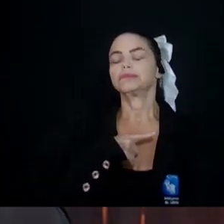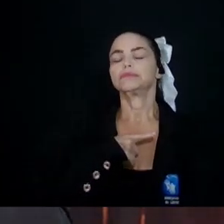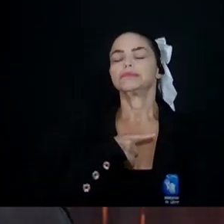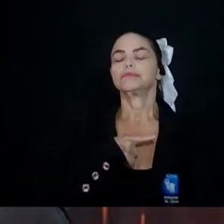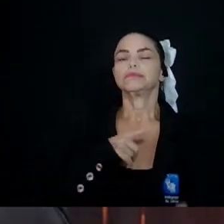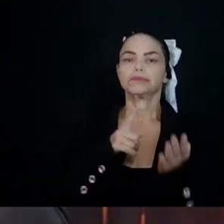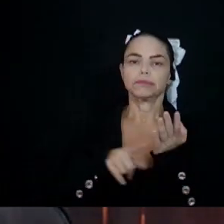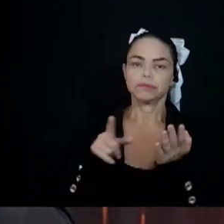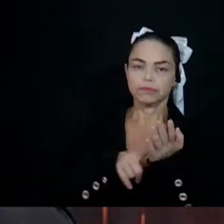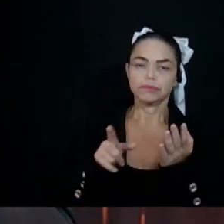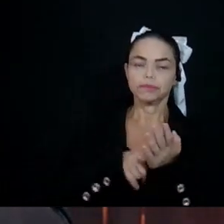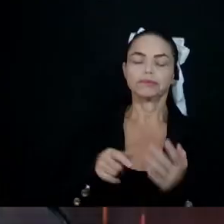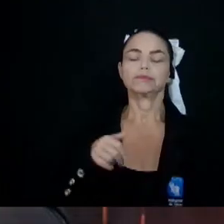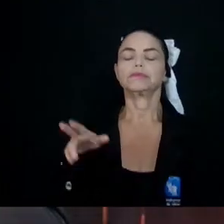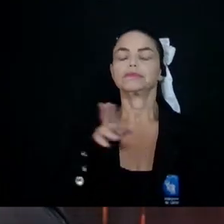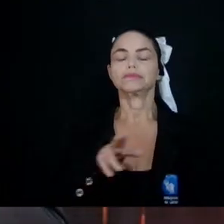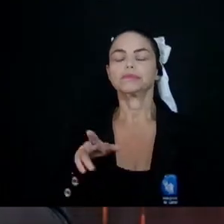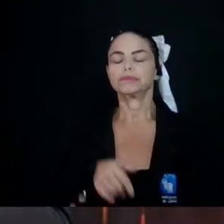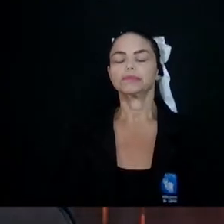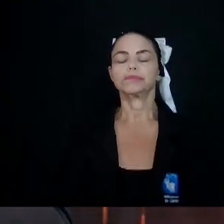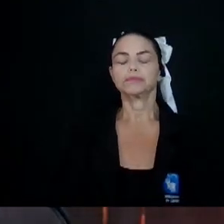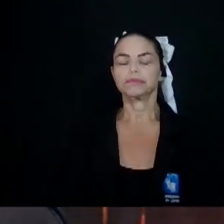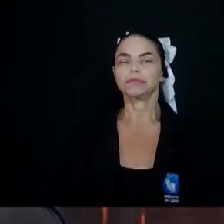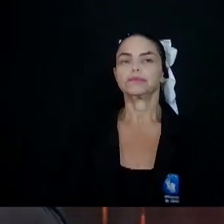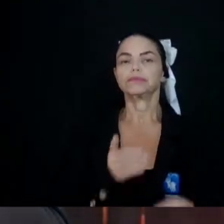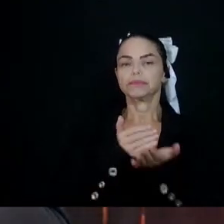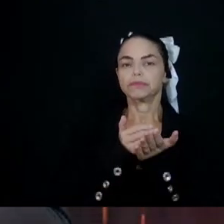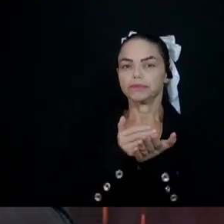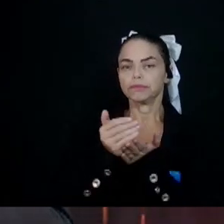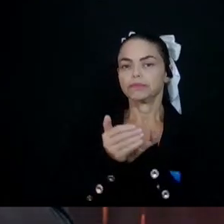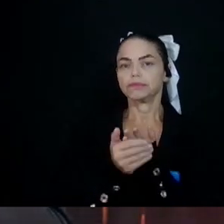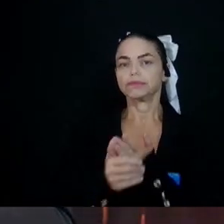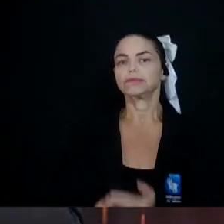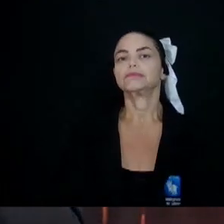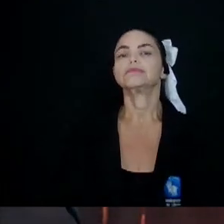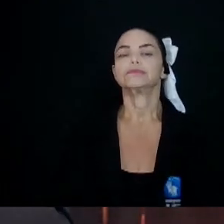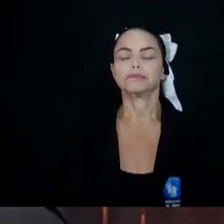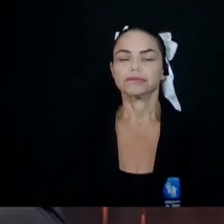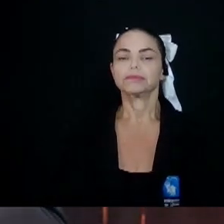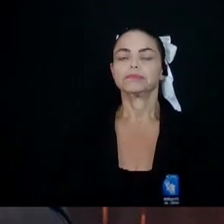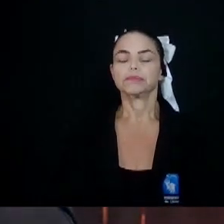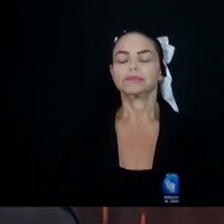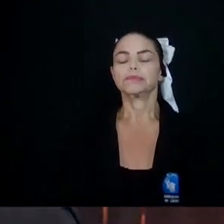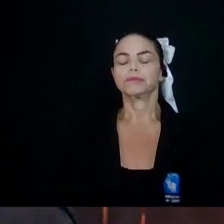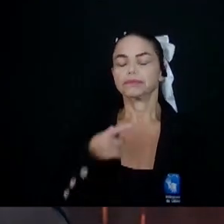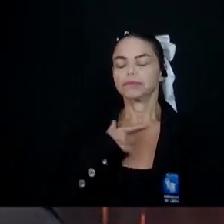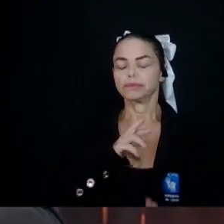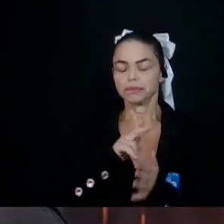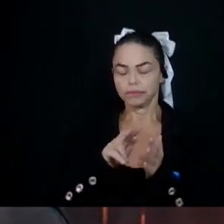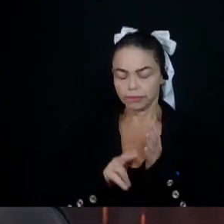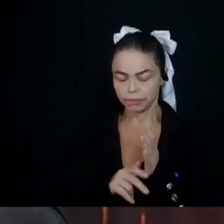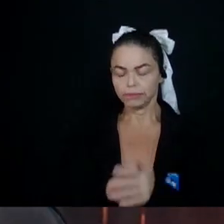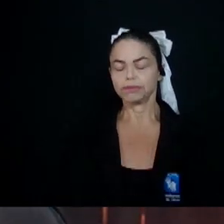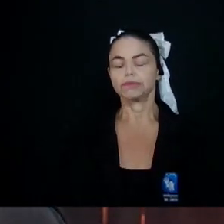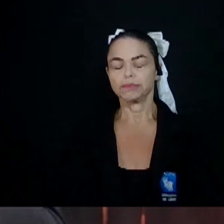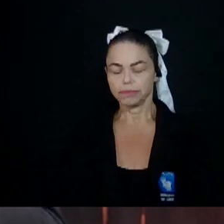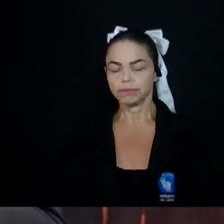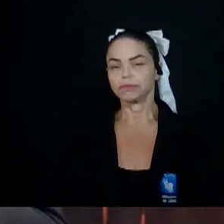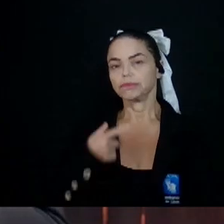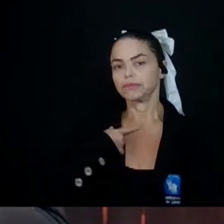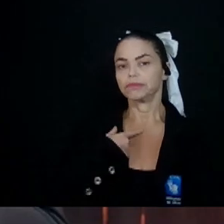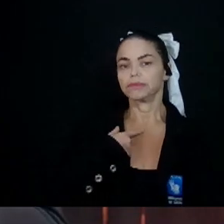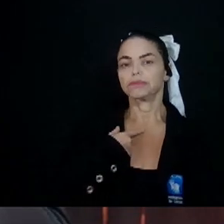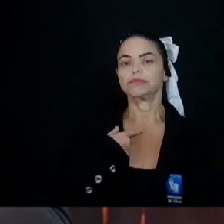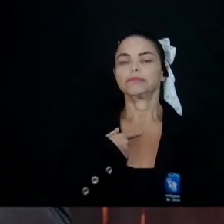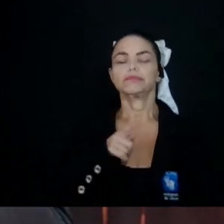acesso. Isso já é um início, né? Então, obviamente que existem outras ferramentas, se for iPhone, existem